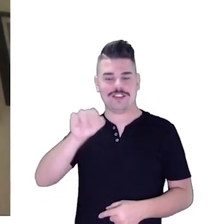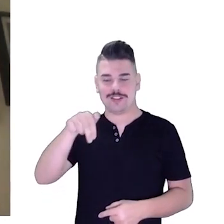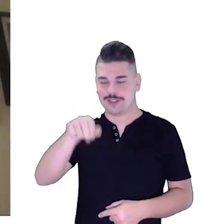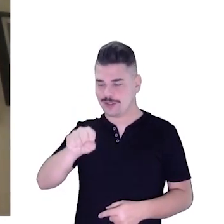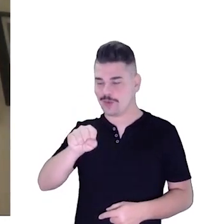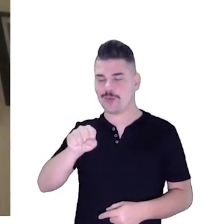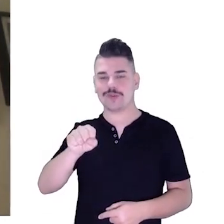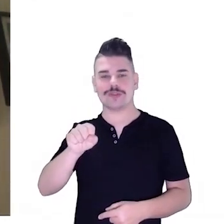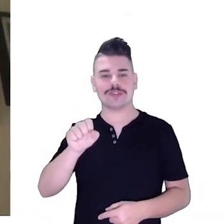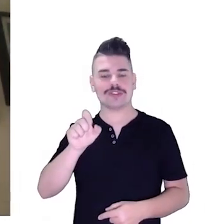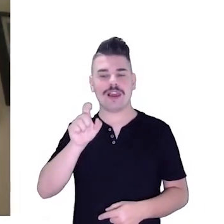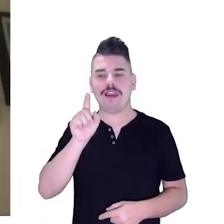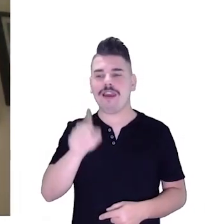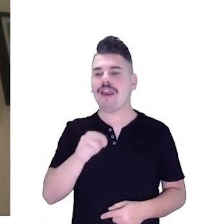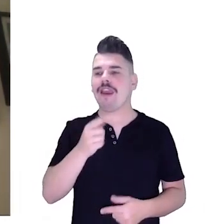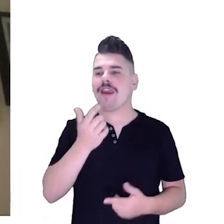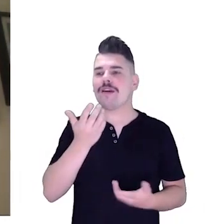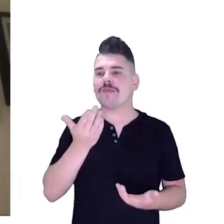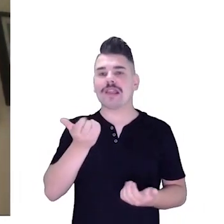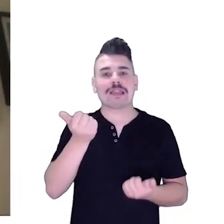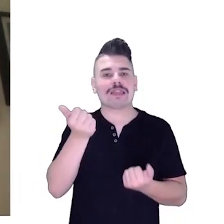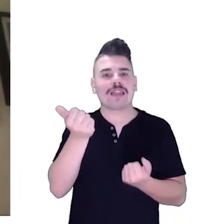com